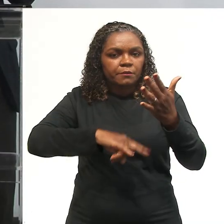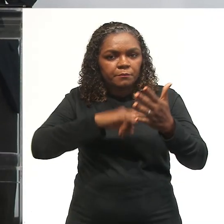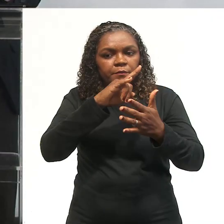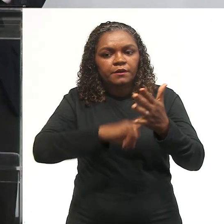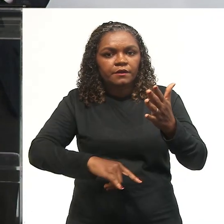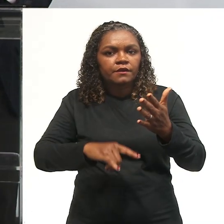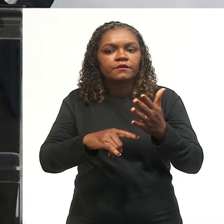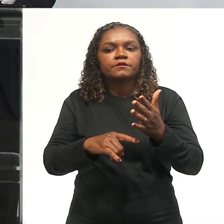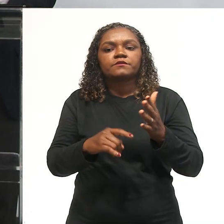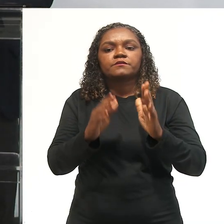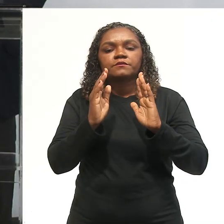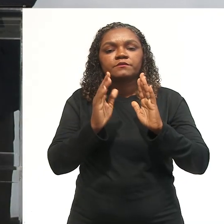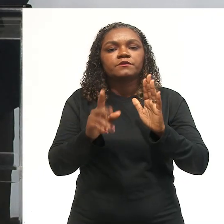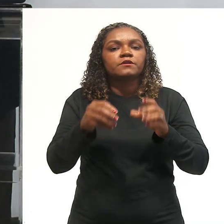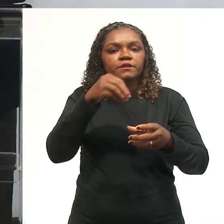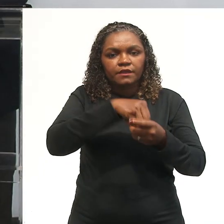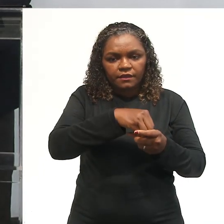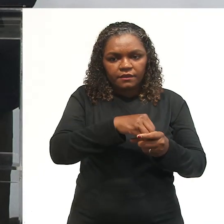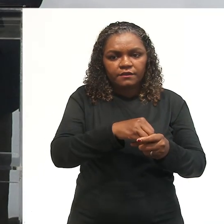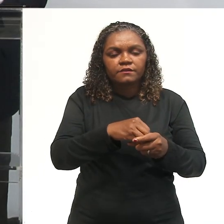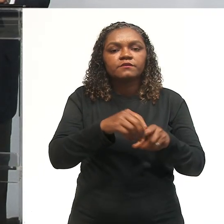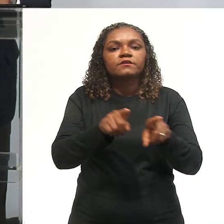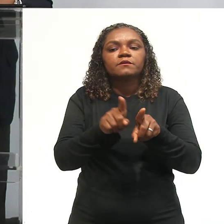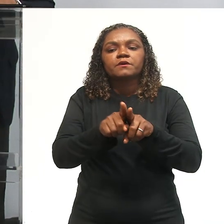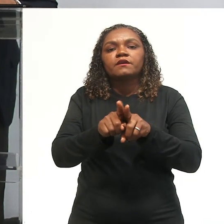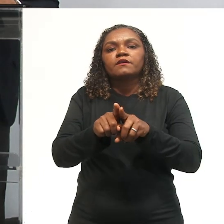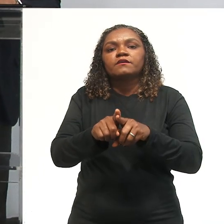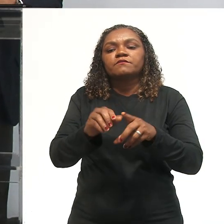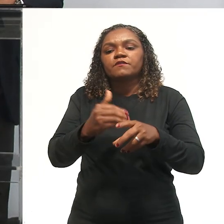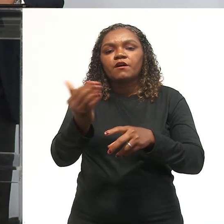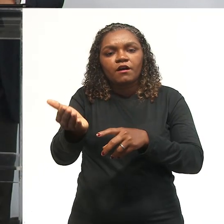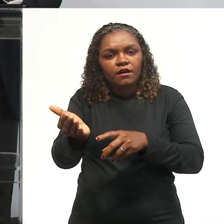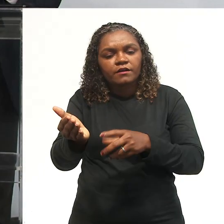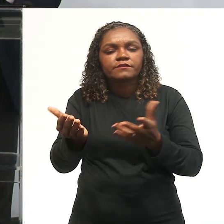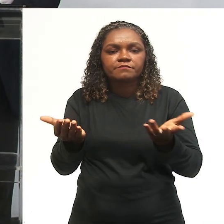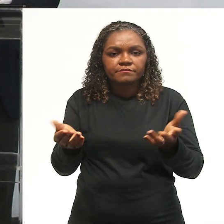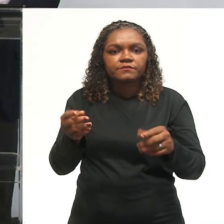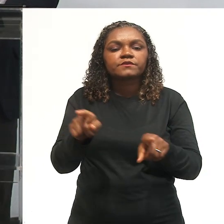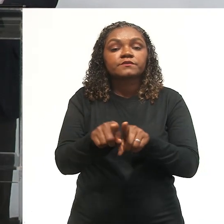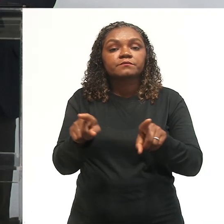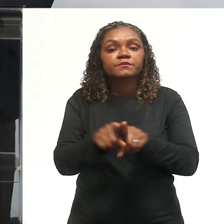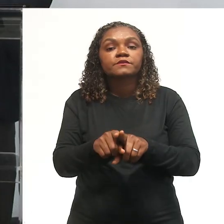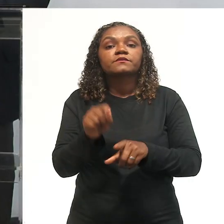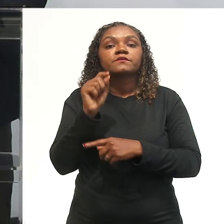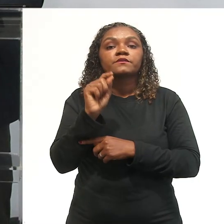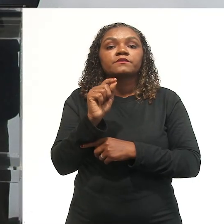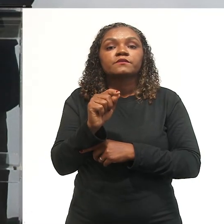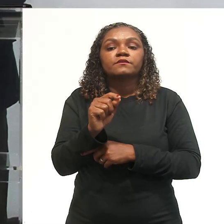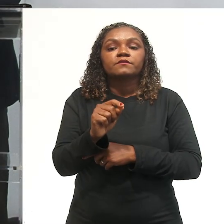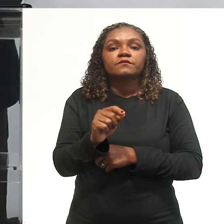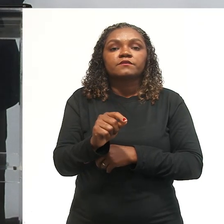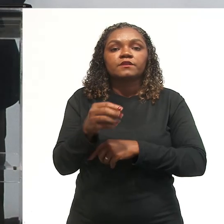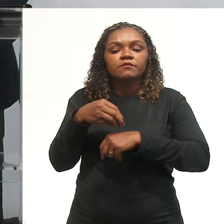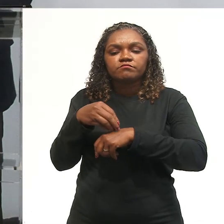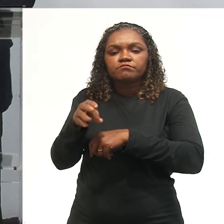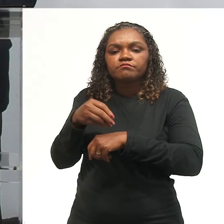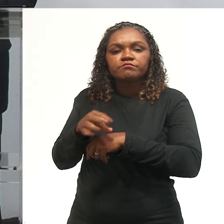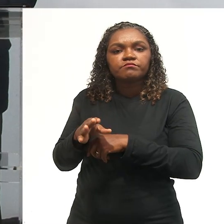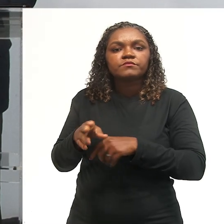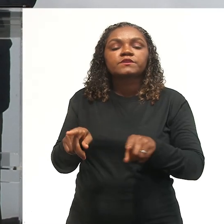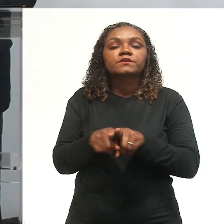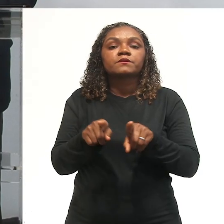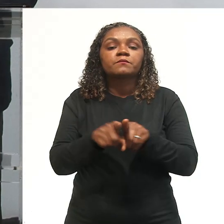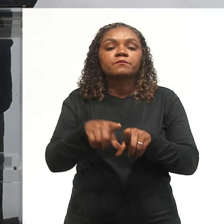processual da fase interna para a fase externa, tanto como condutor da fase